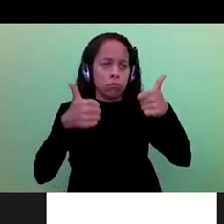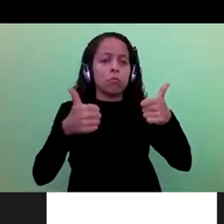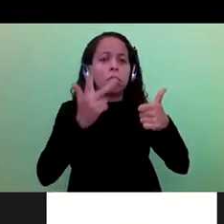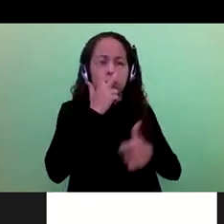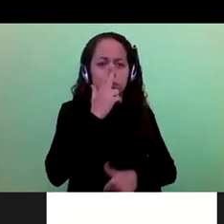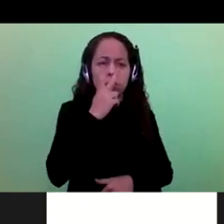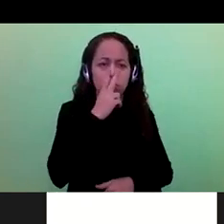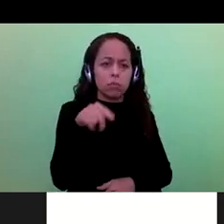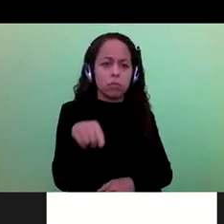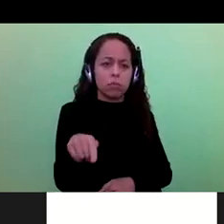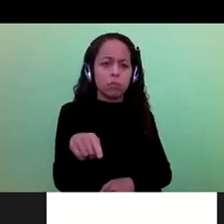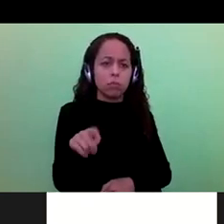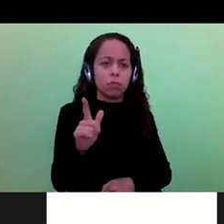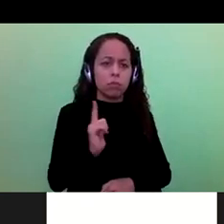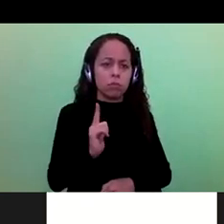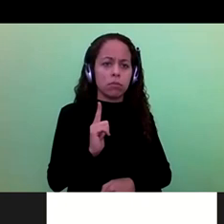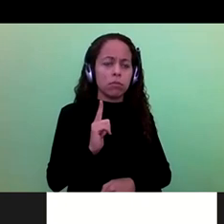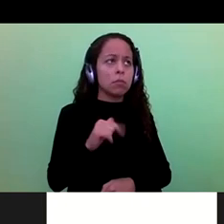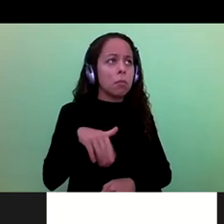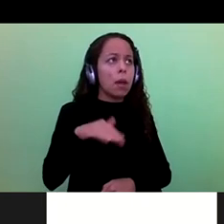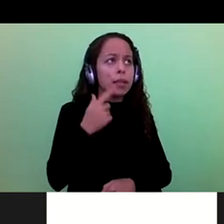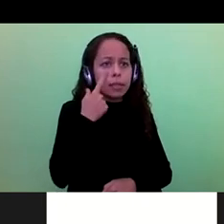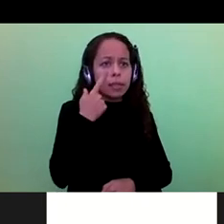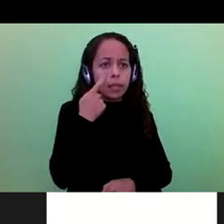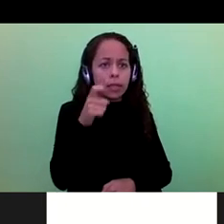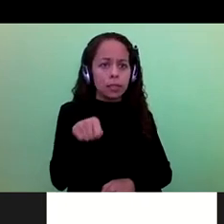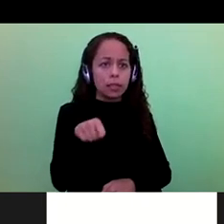aparentemente mais interessantes?